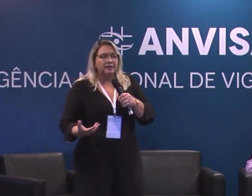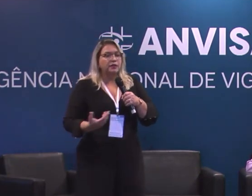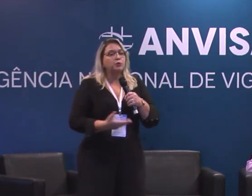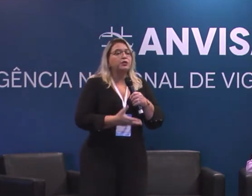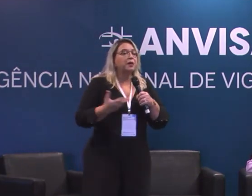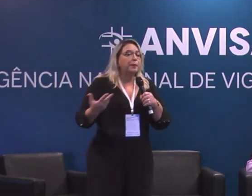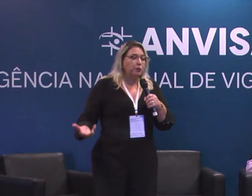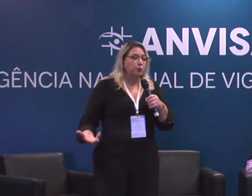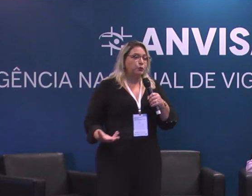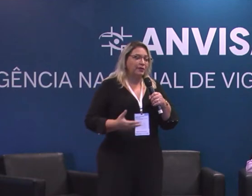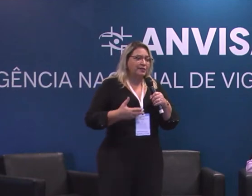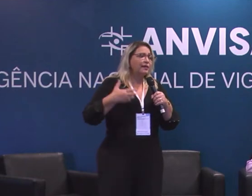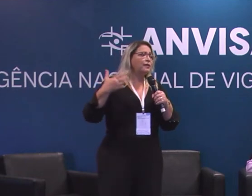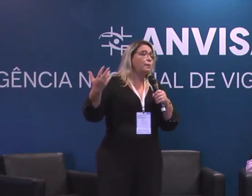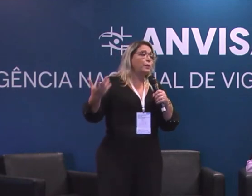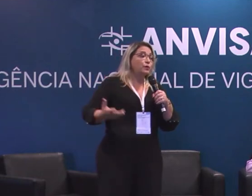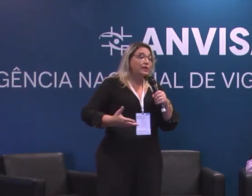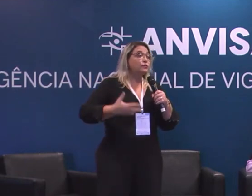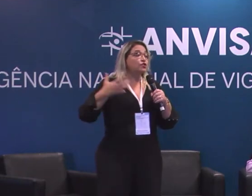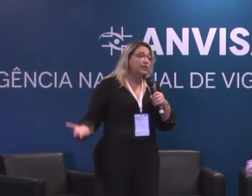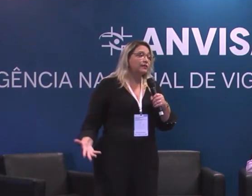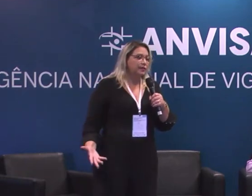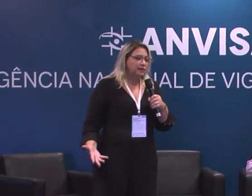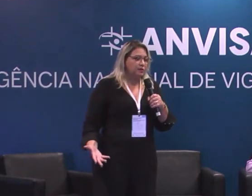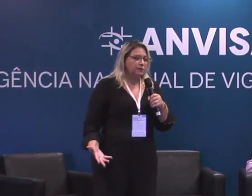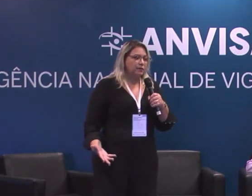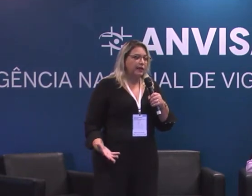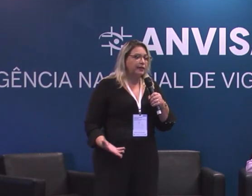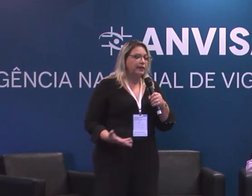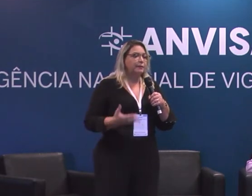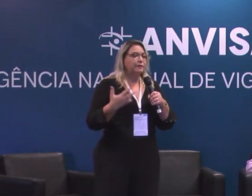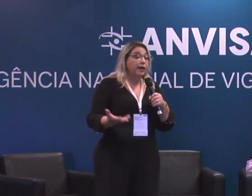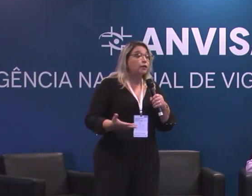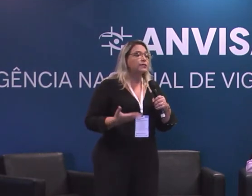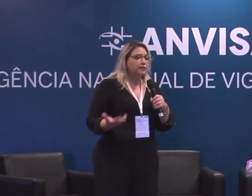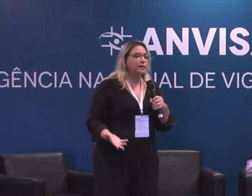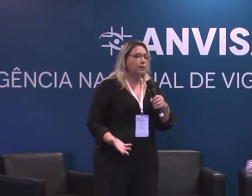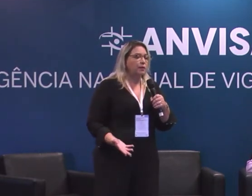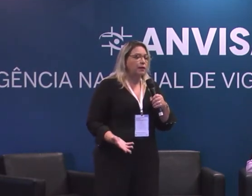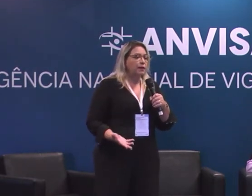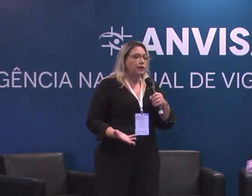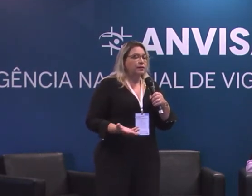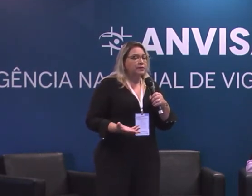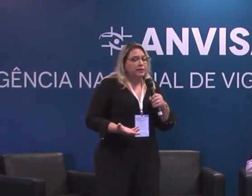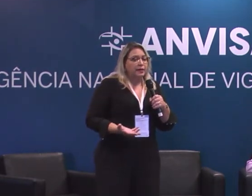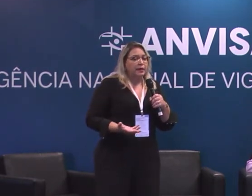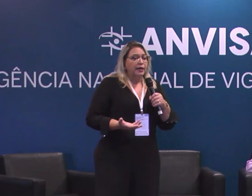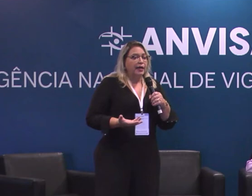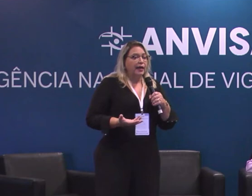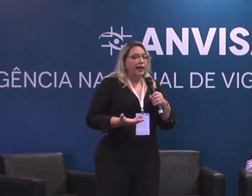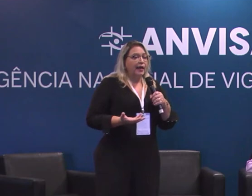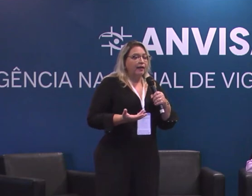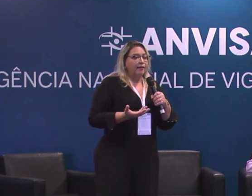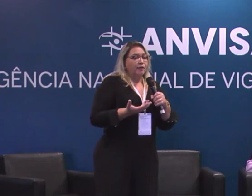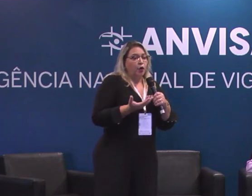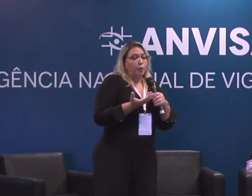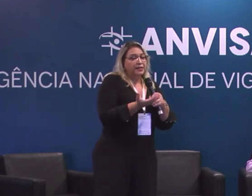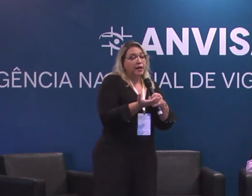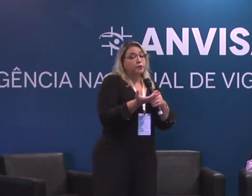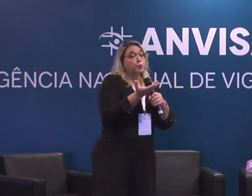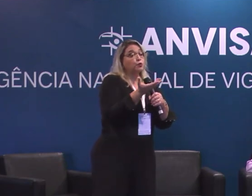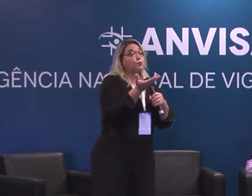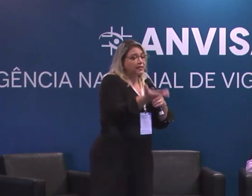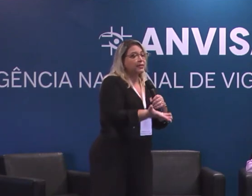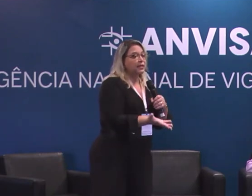um dia para o outro? Isso aí é um processo gigantesco, né, de negociação. Então, assim, observe os